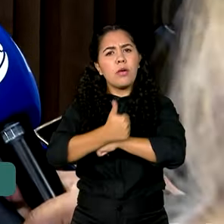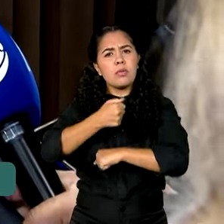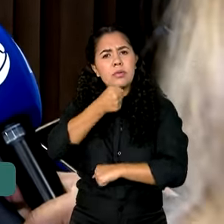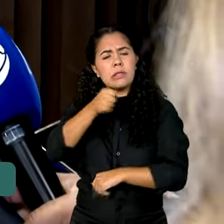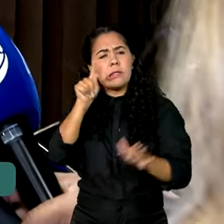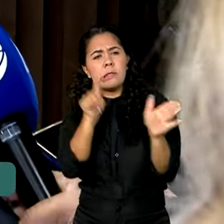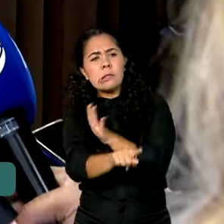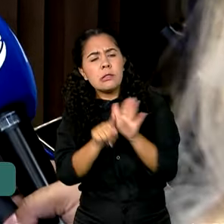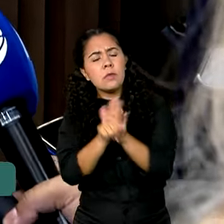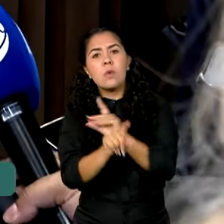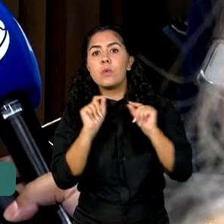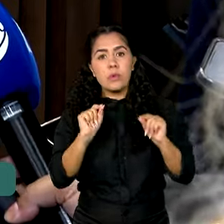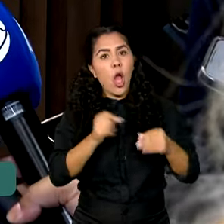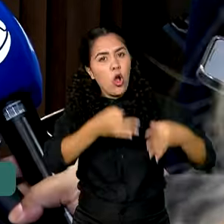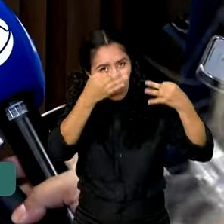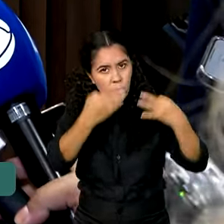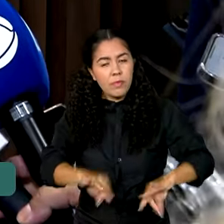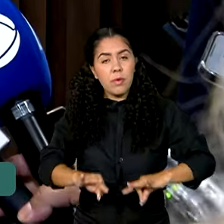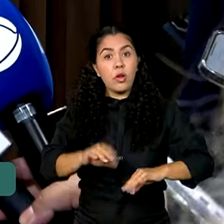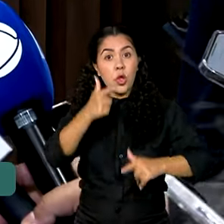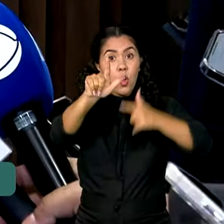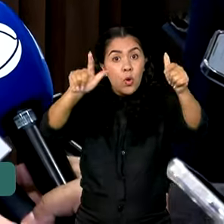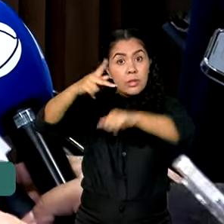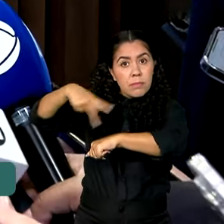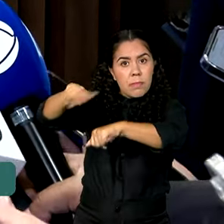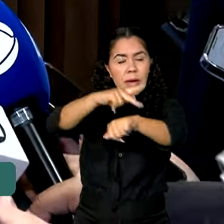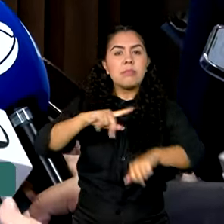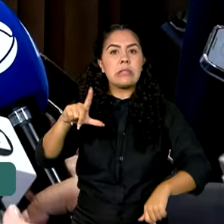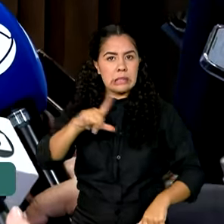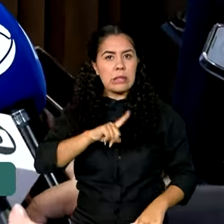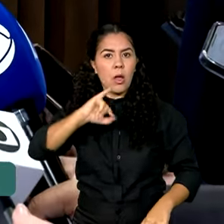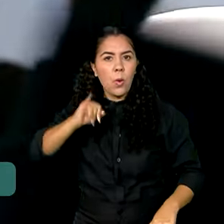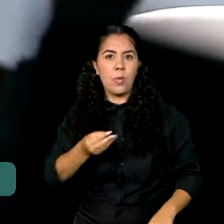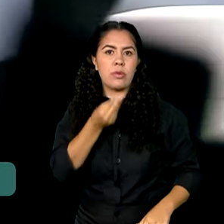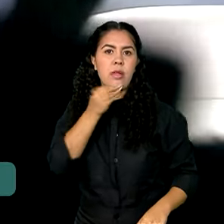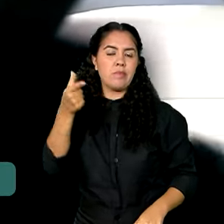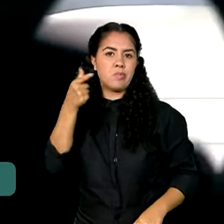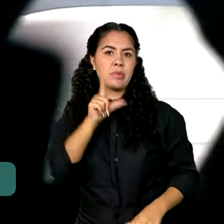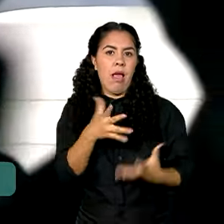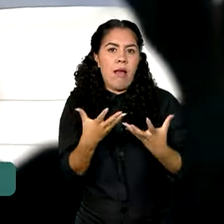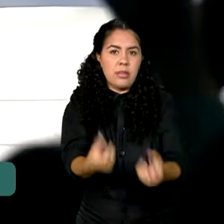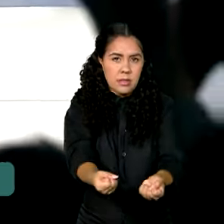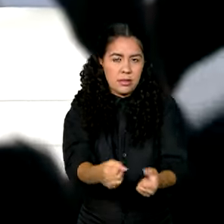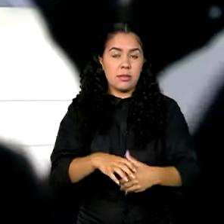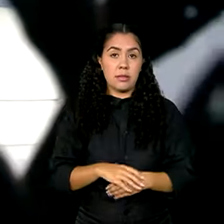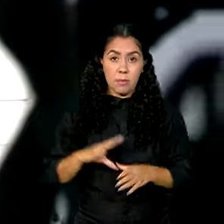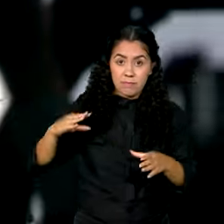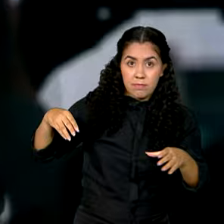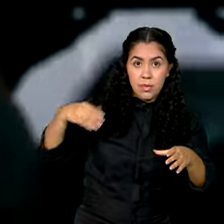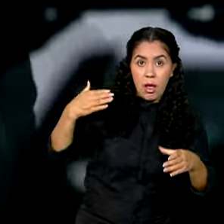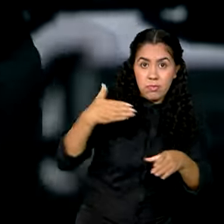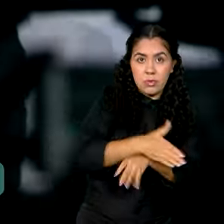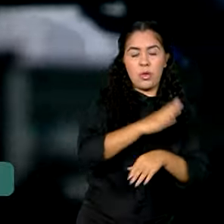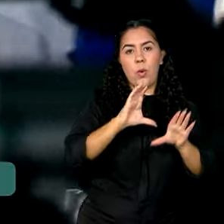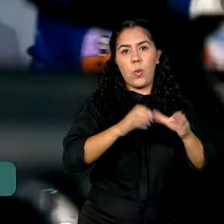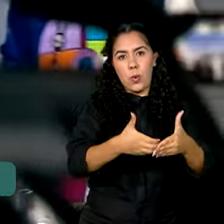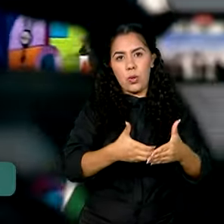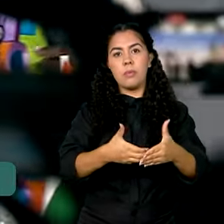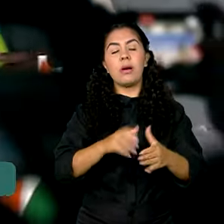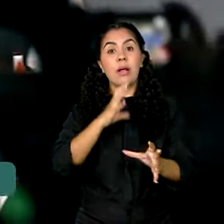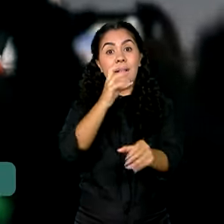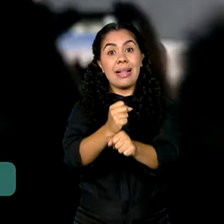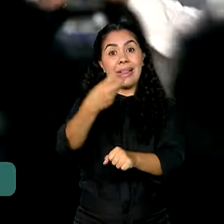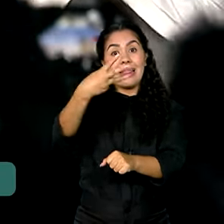afirmou que todos os países candidatos têm chances de serem aceitos. Hoje, cerca de 30 países figuram